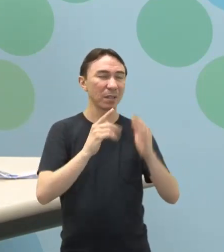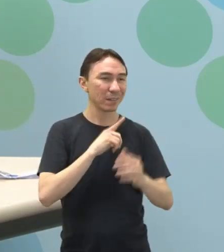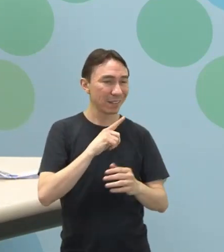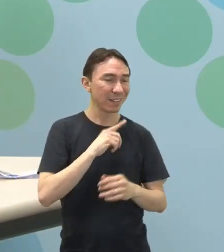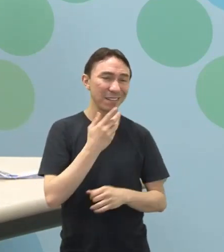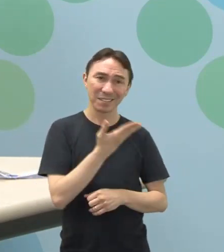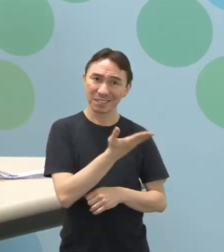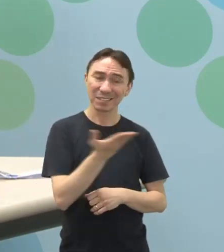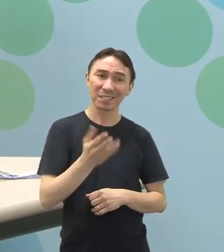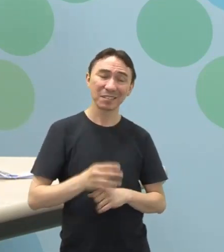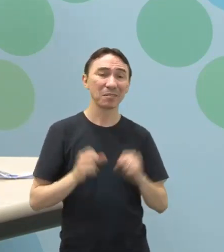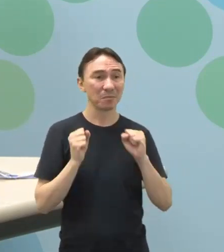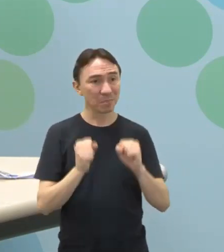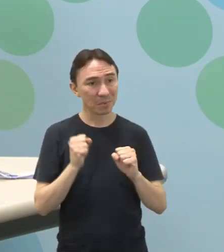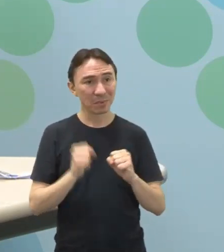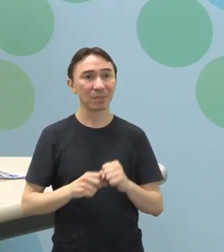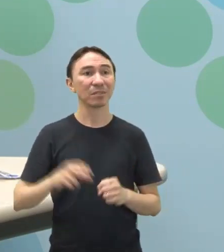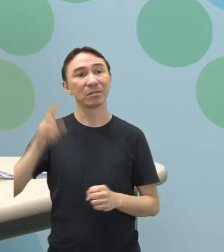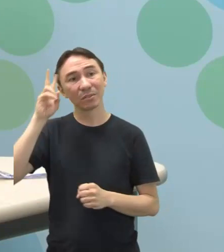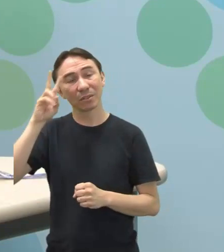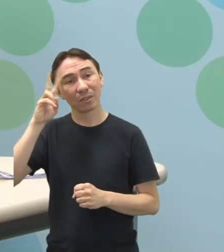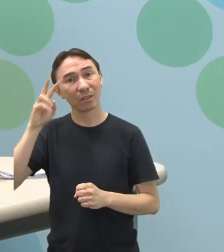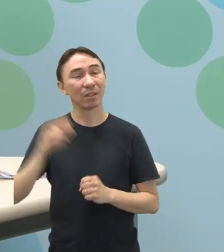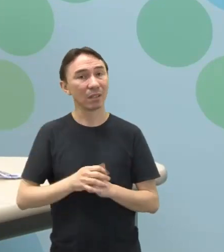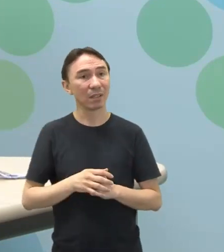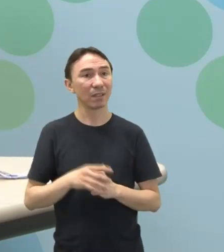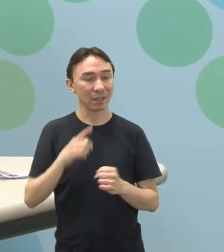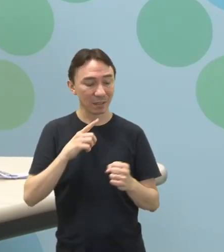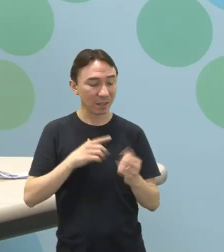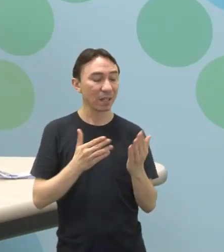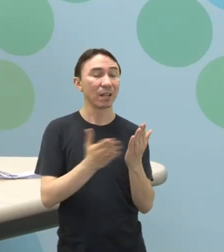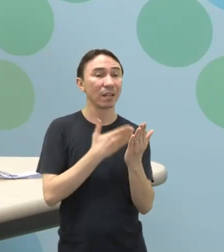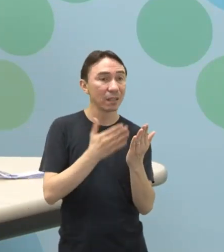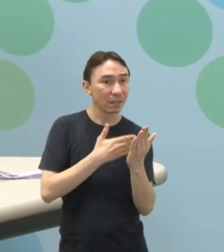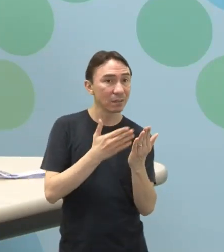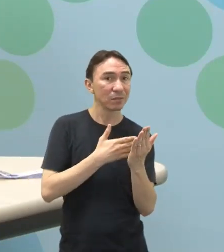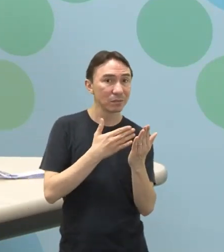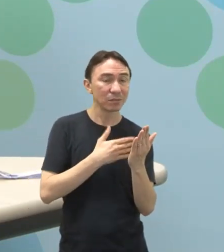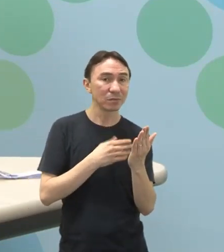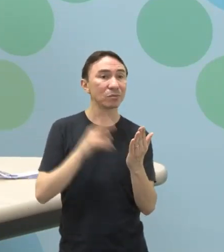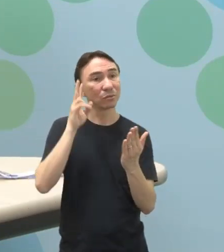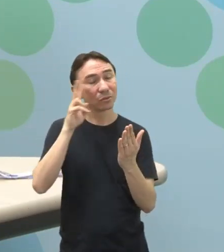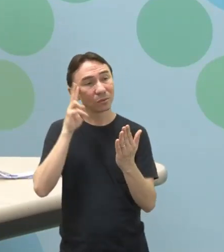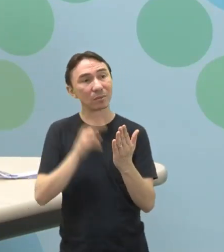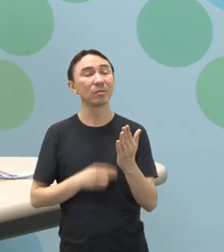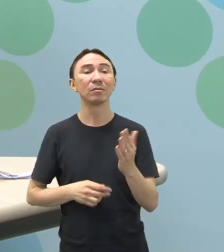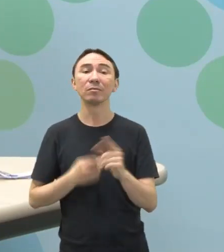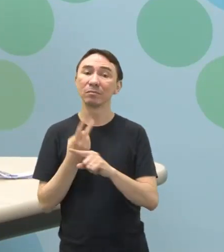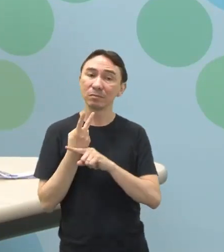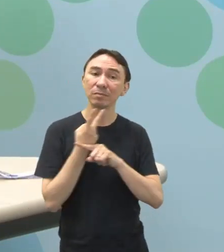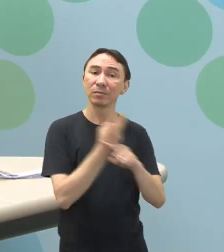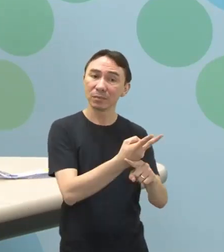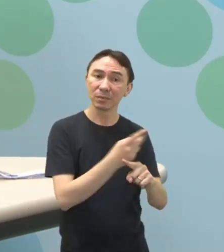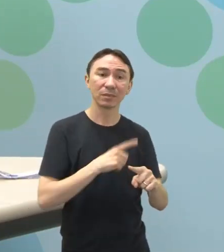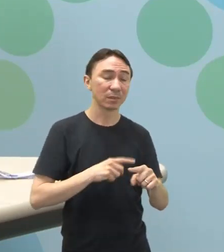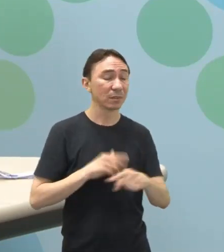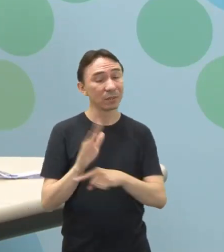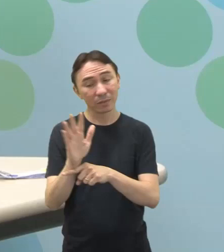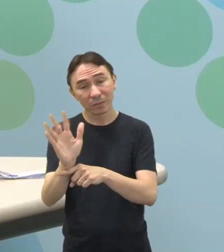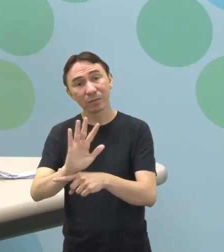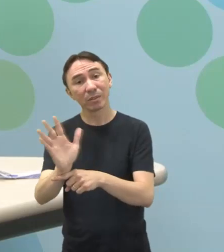história podem buscar em livros de história a um vídeo sobre as Pirâmides